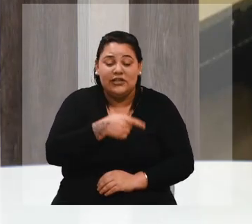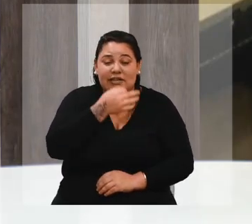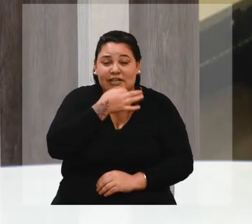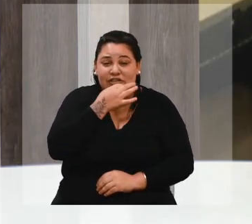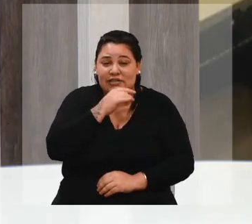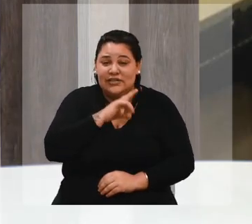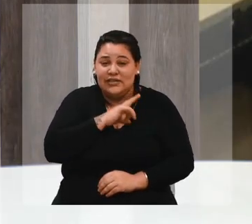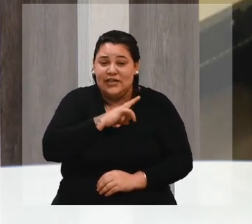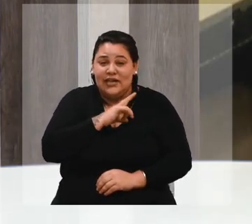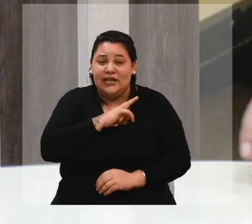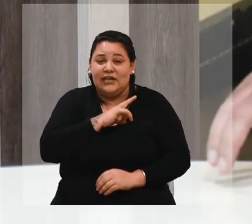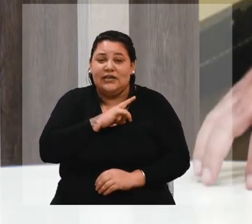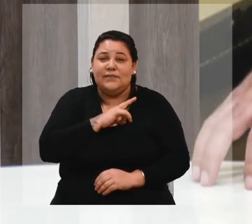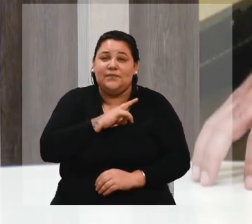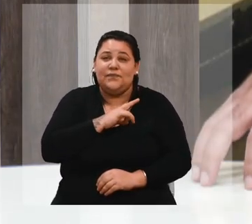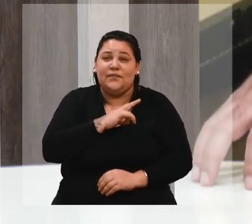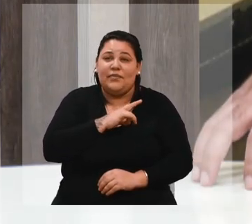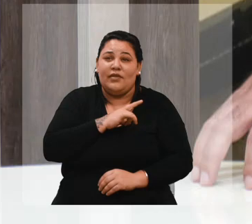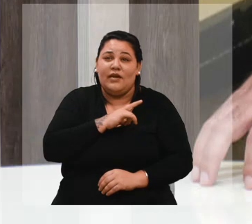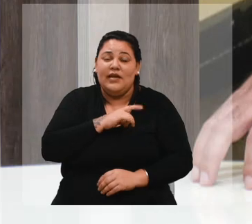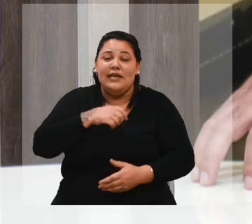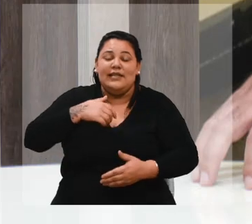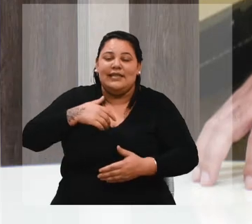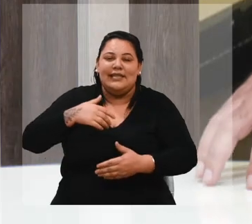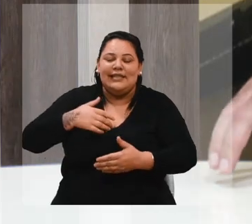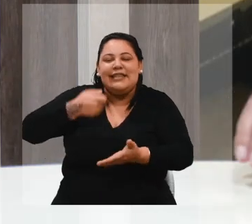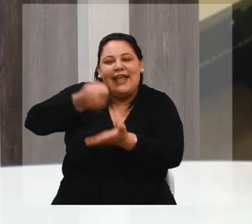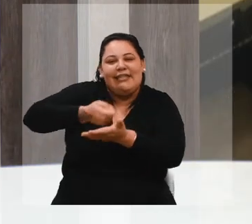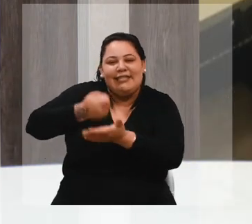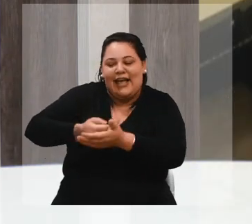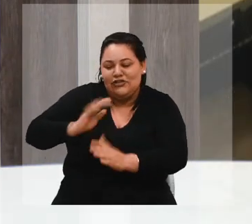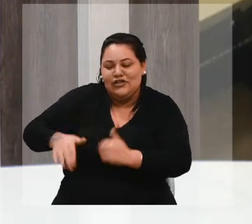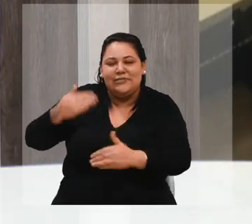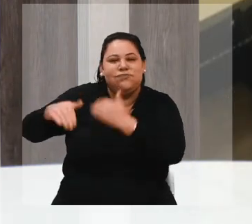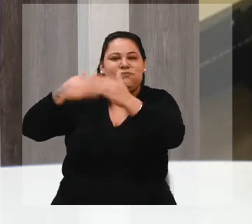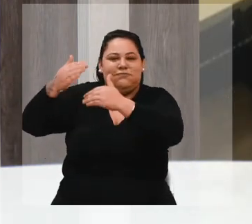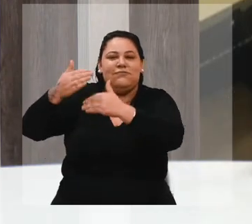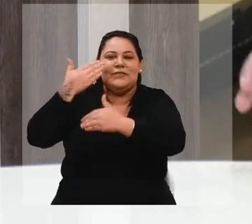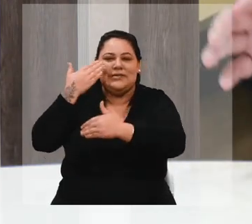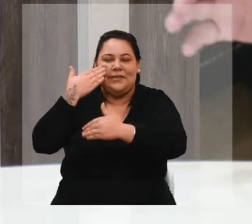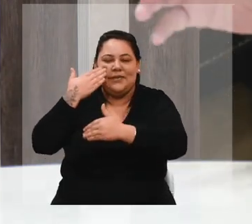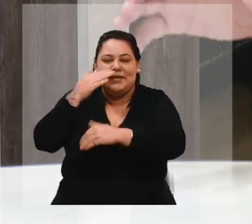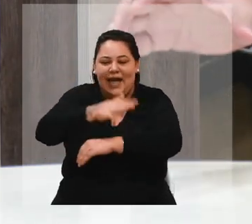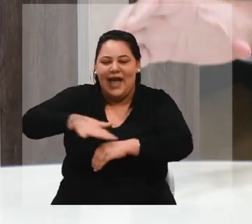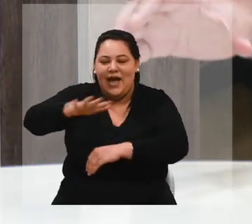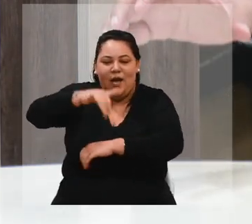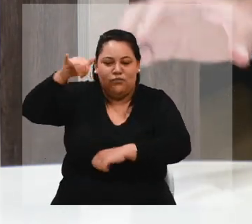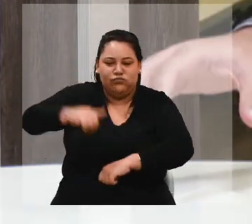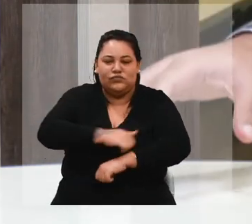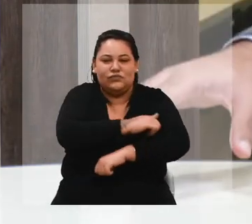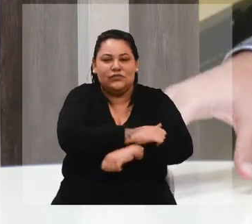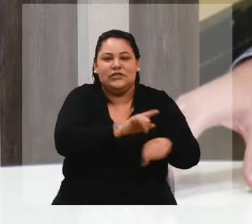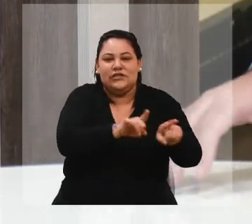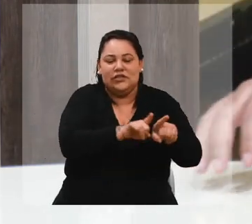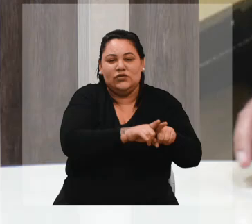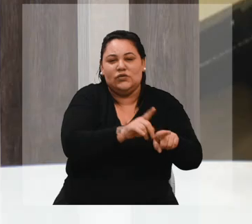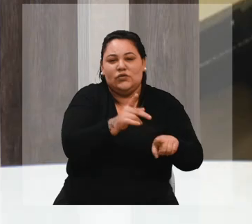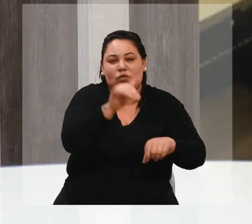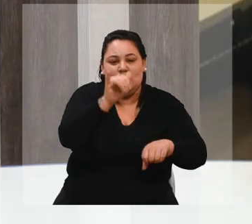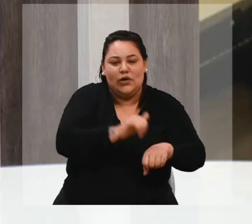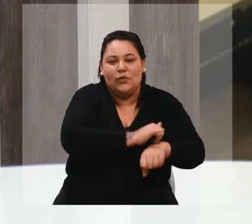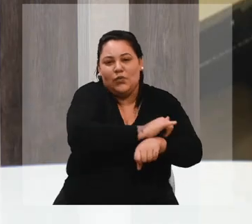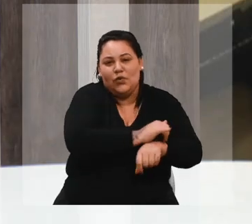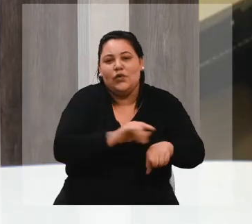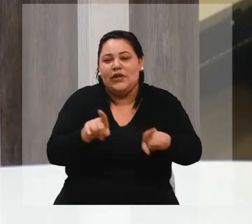tentar catapultar, digamos assim, a sua malha aeroviária? Tanto o Hugo Cantergiani quanto